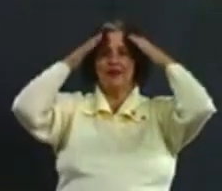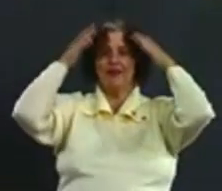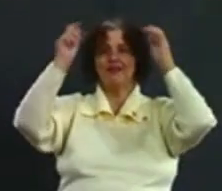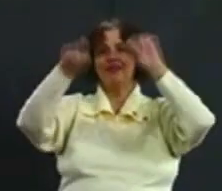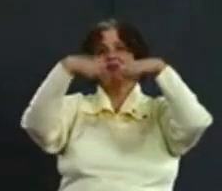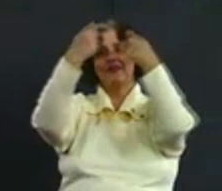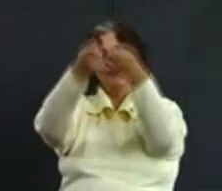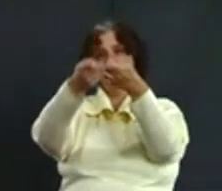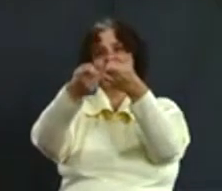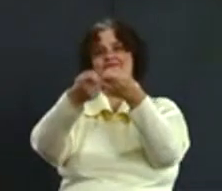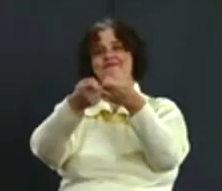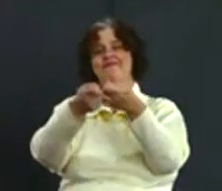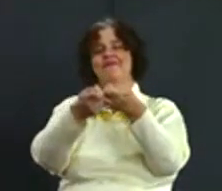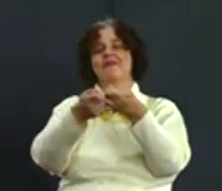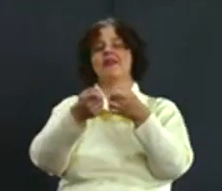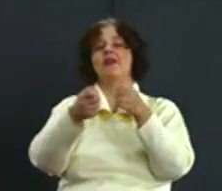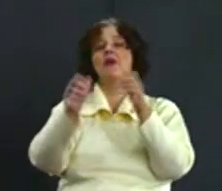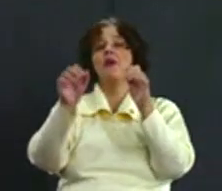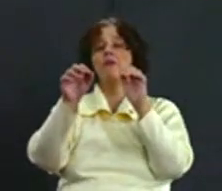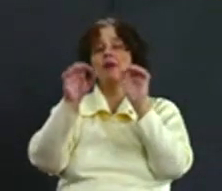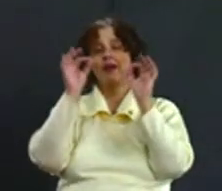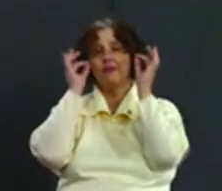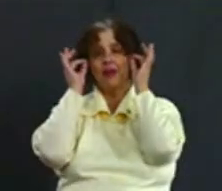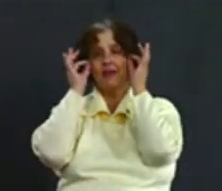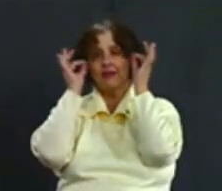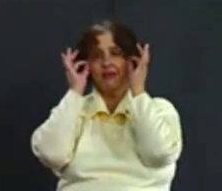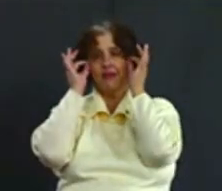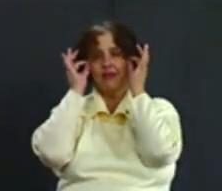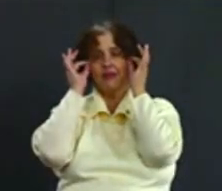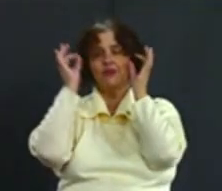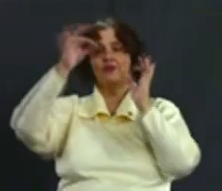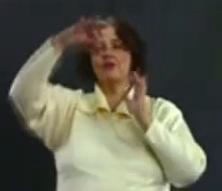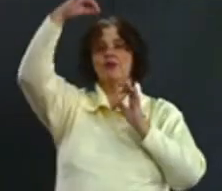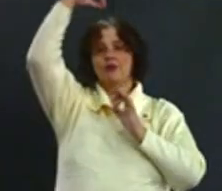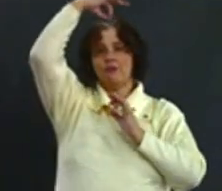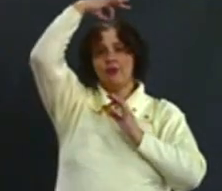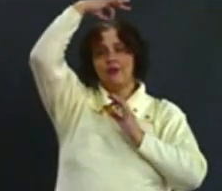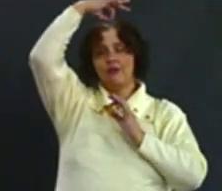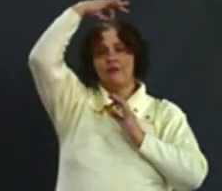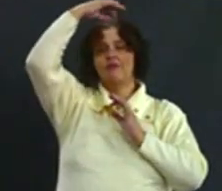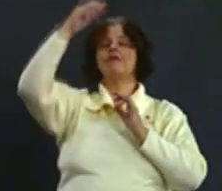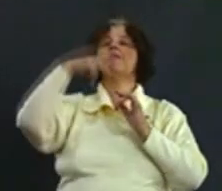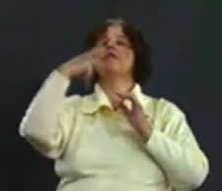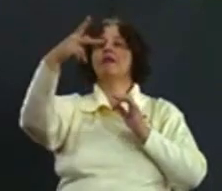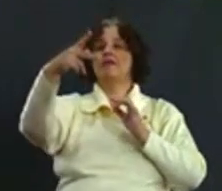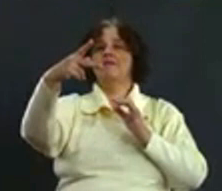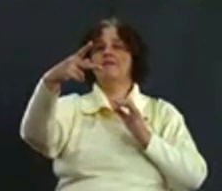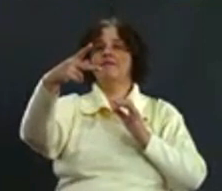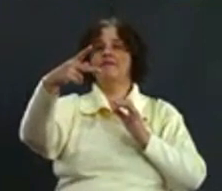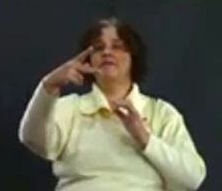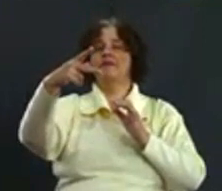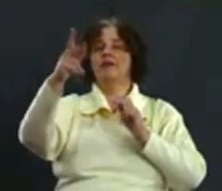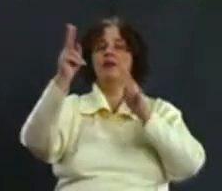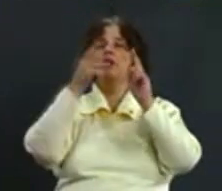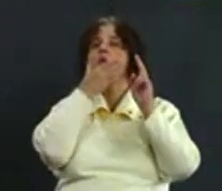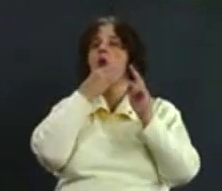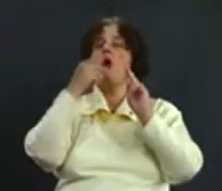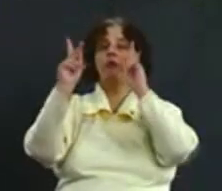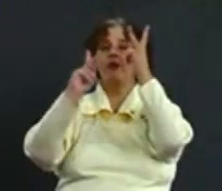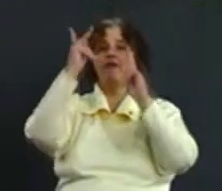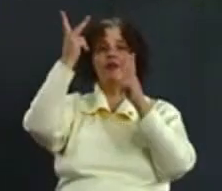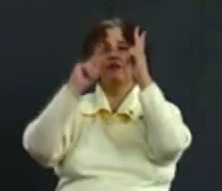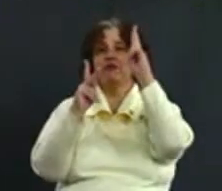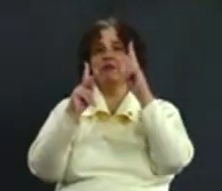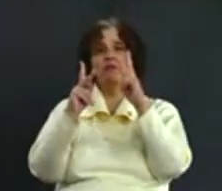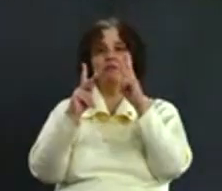que o Espírito diz às igrejas. O vencedor, de nenhum modo, sofrerá dano